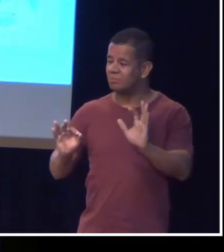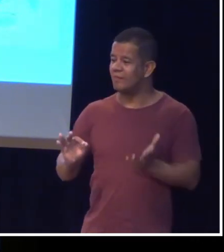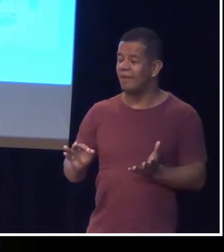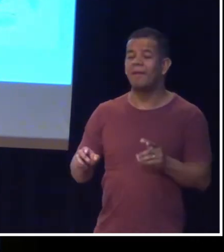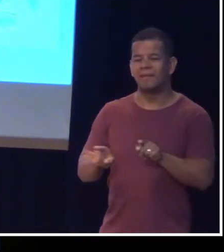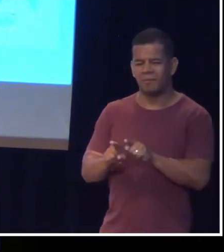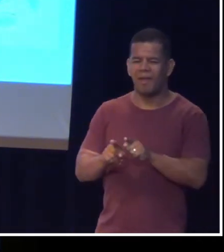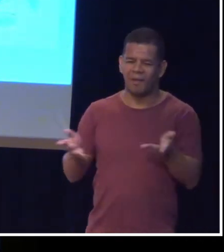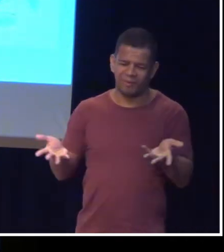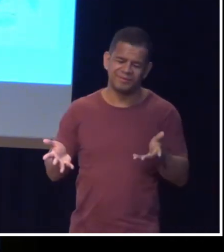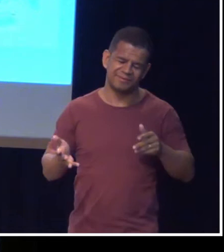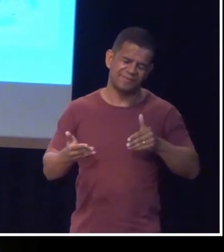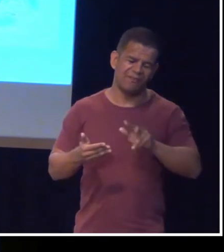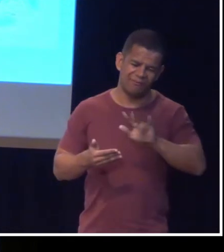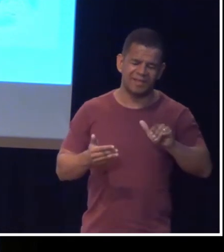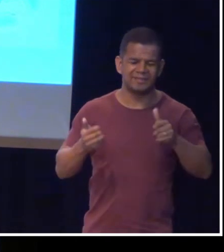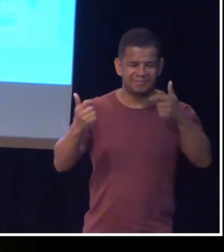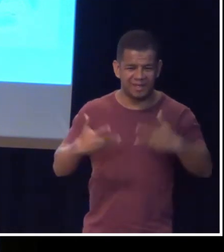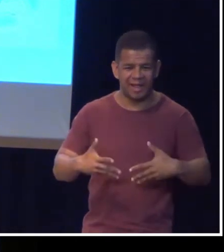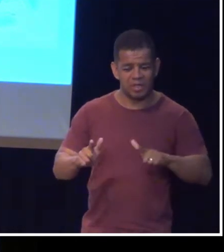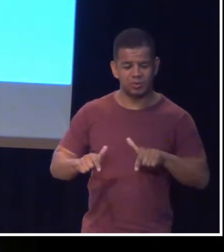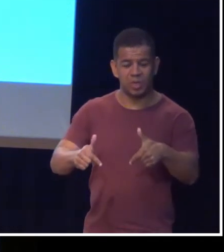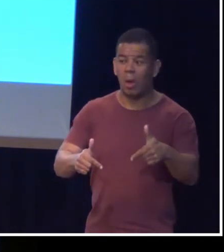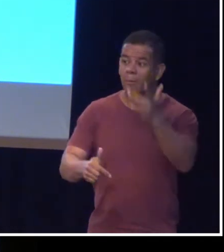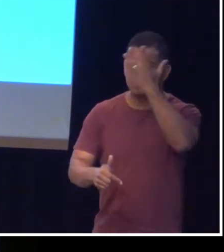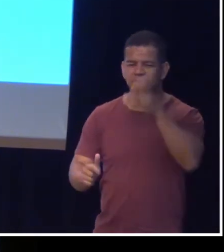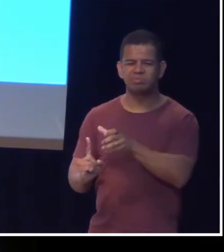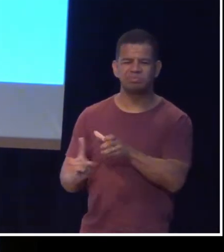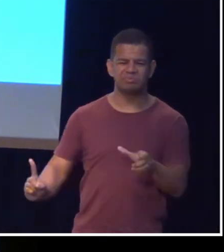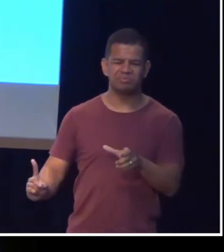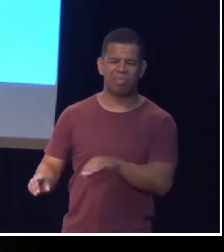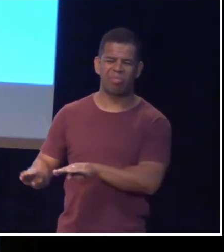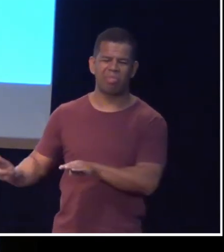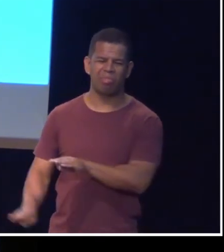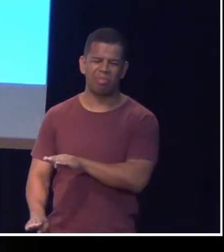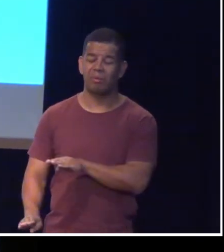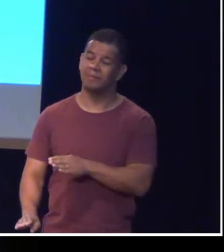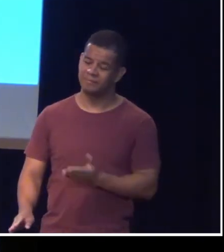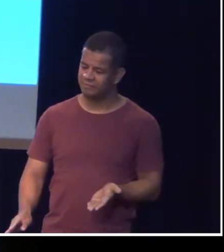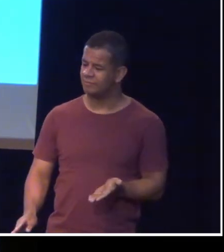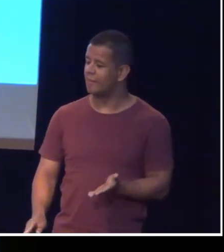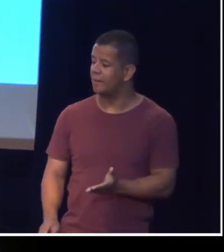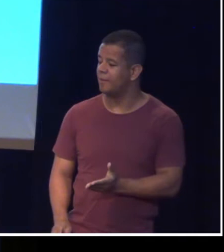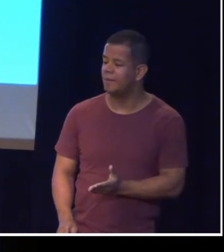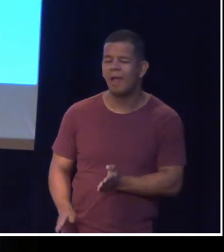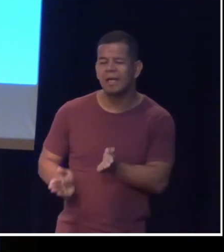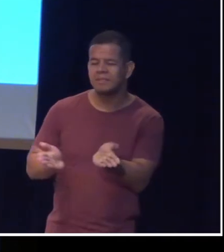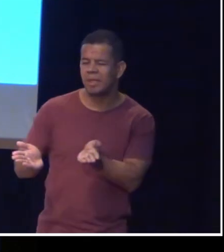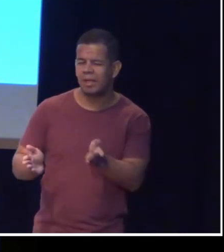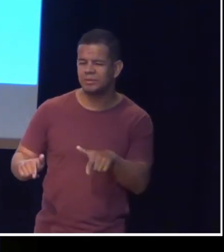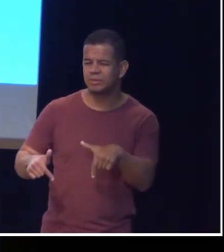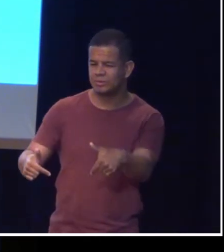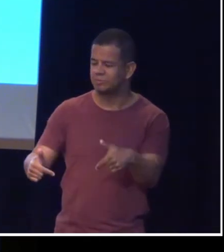nesse conceito de excluir a pessoa, de alguma forma. E aí essa sensibilidade atitudinal, eu vou levar em